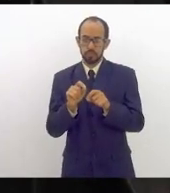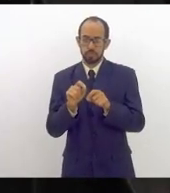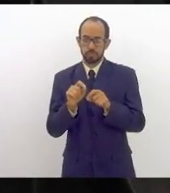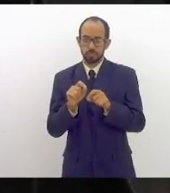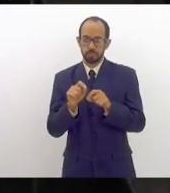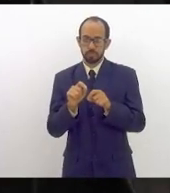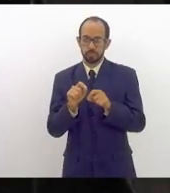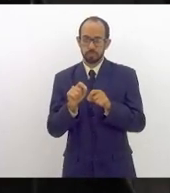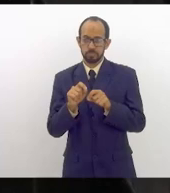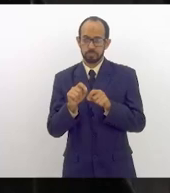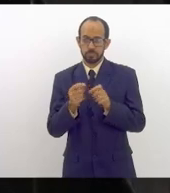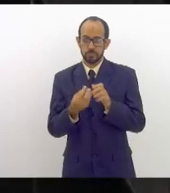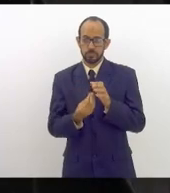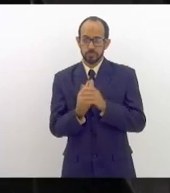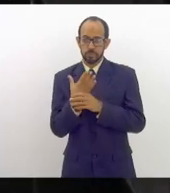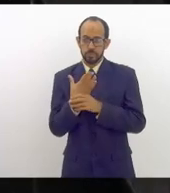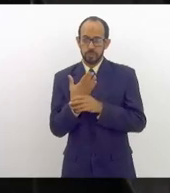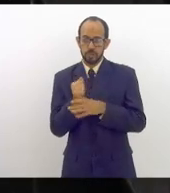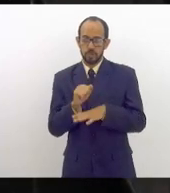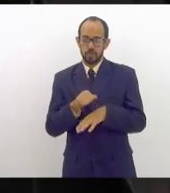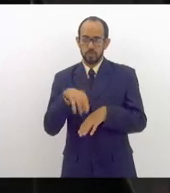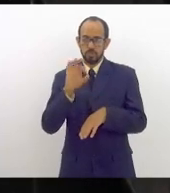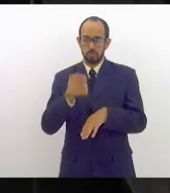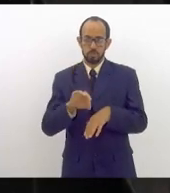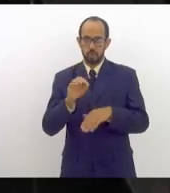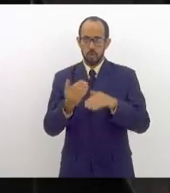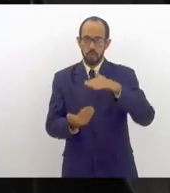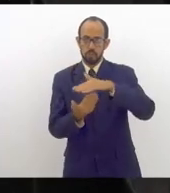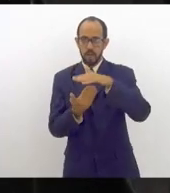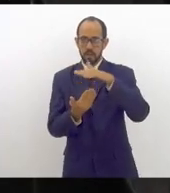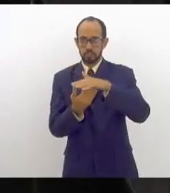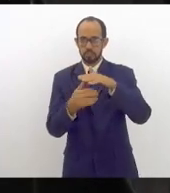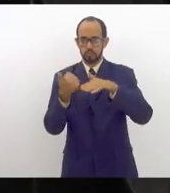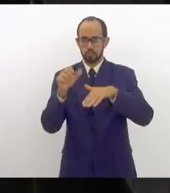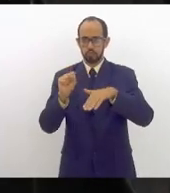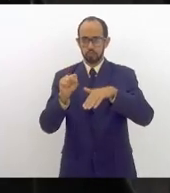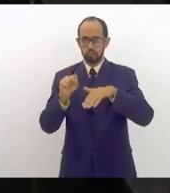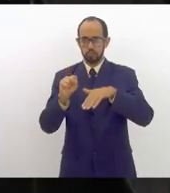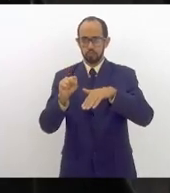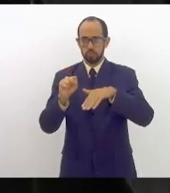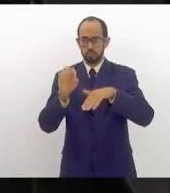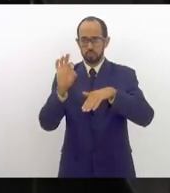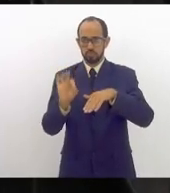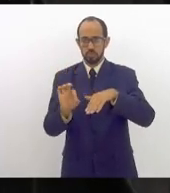Exatamente, definindo como alíquota máxima 18%. E a que já é menor de